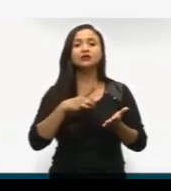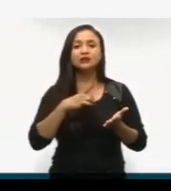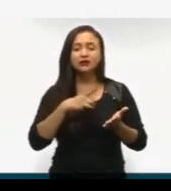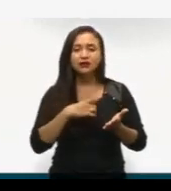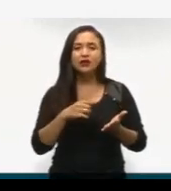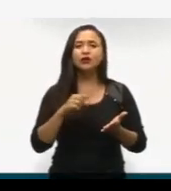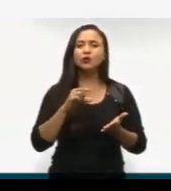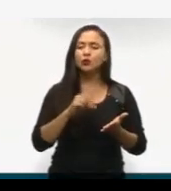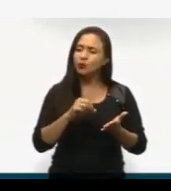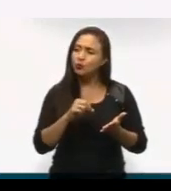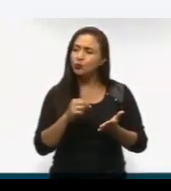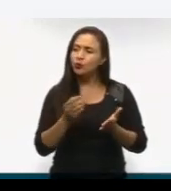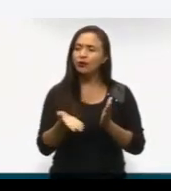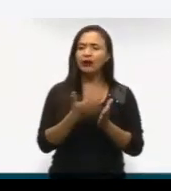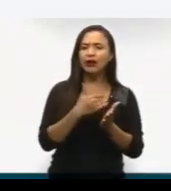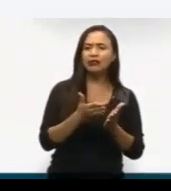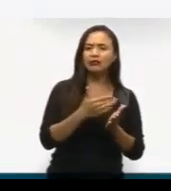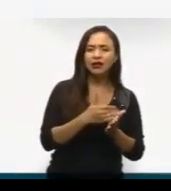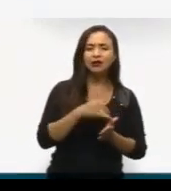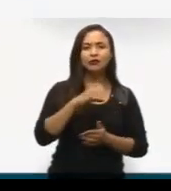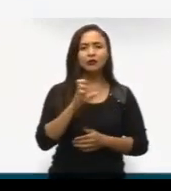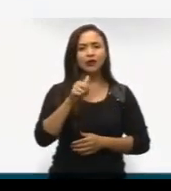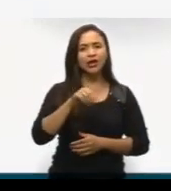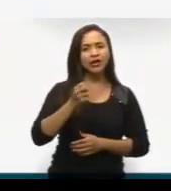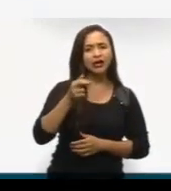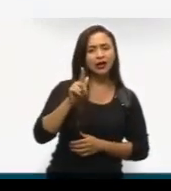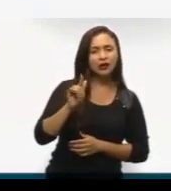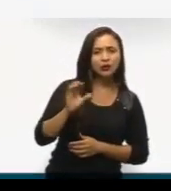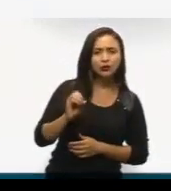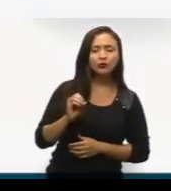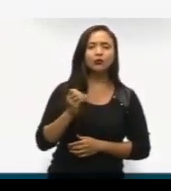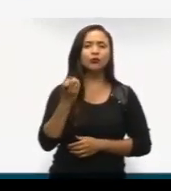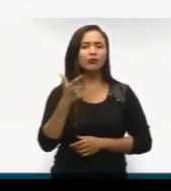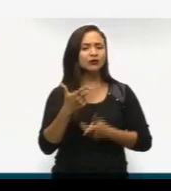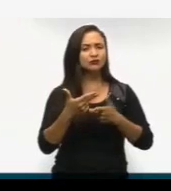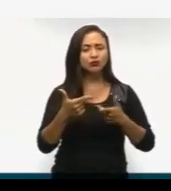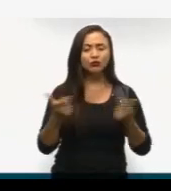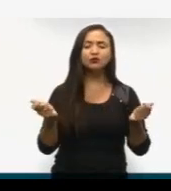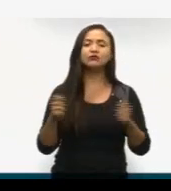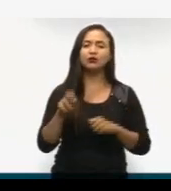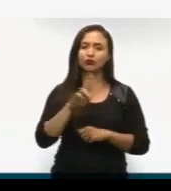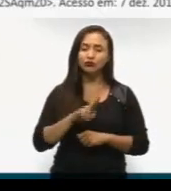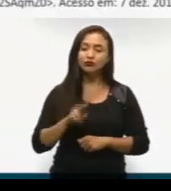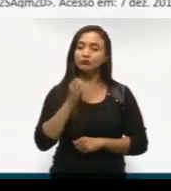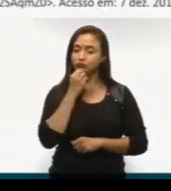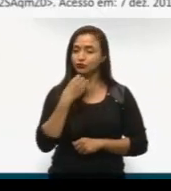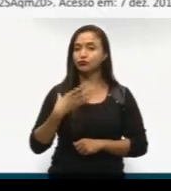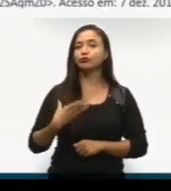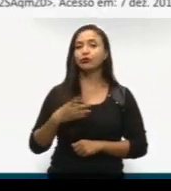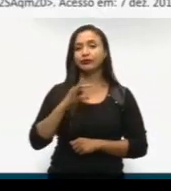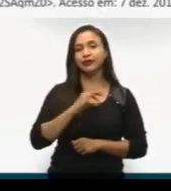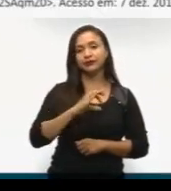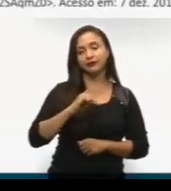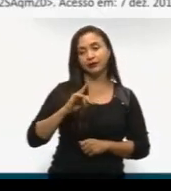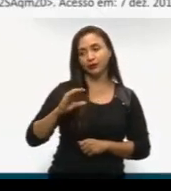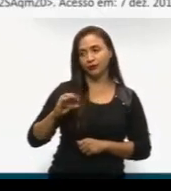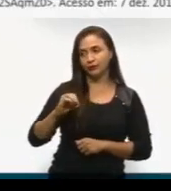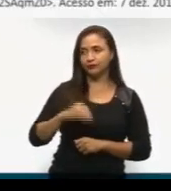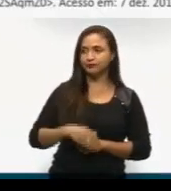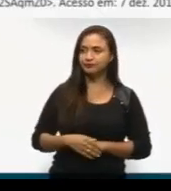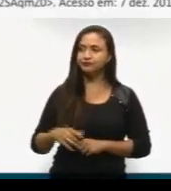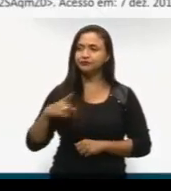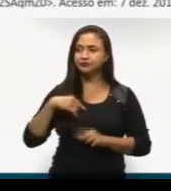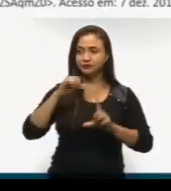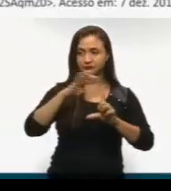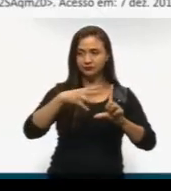de edificar, caderno de encargos, certo? Então, muito boa a TCPO. E a gente tem a